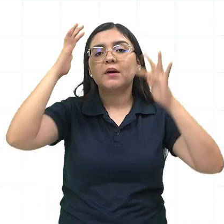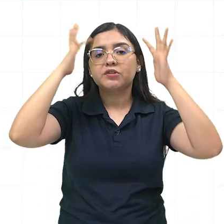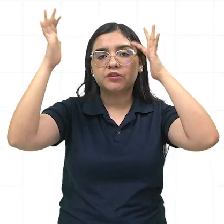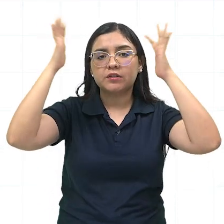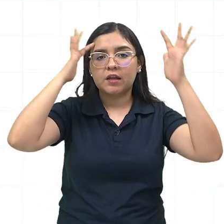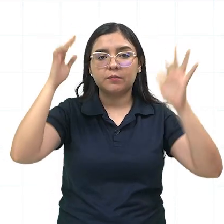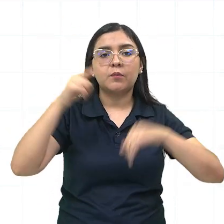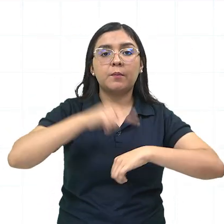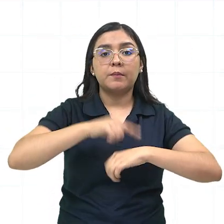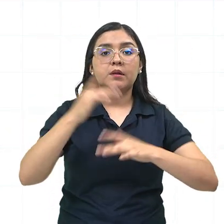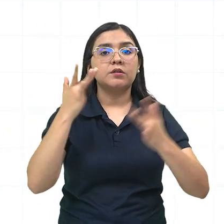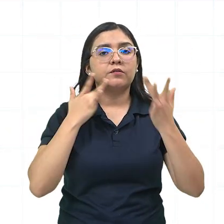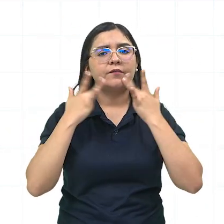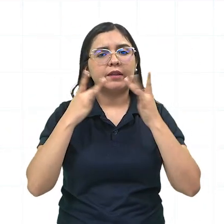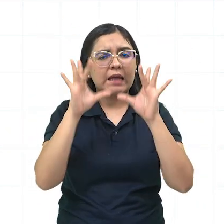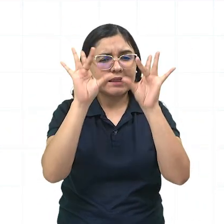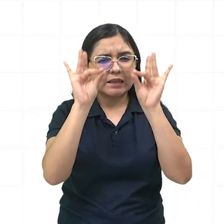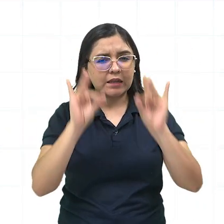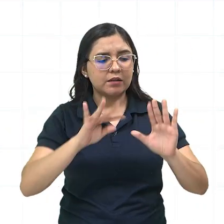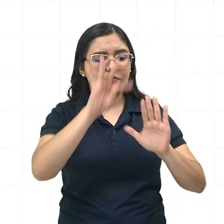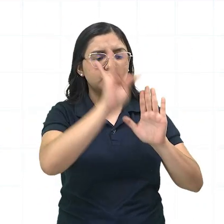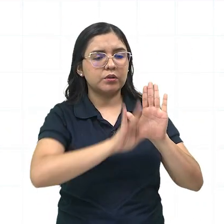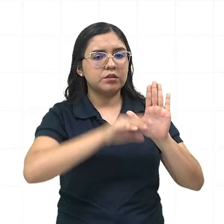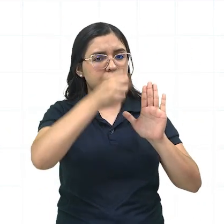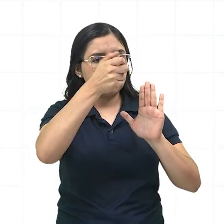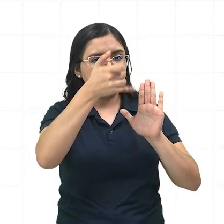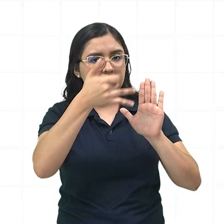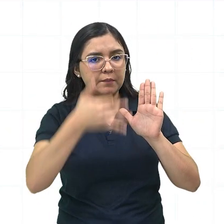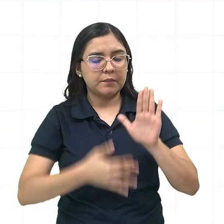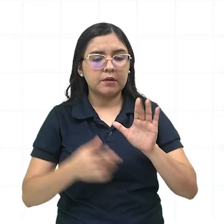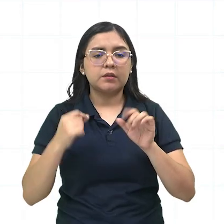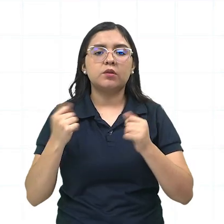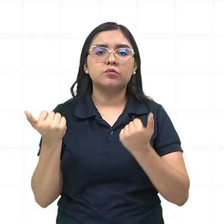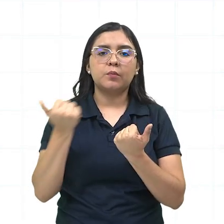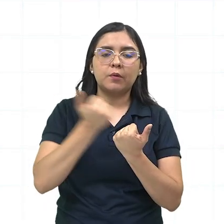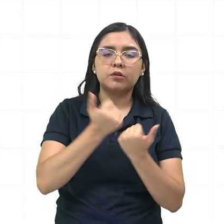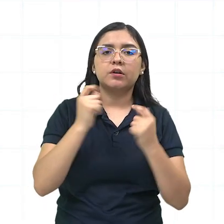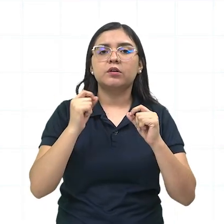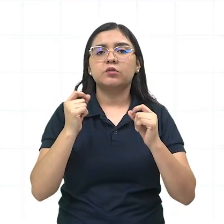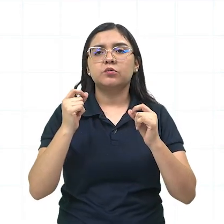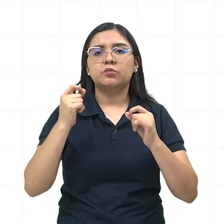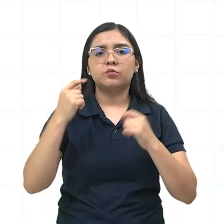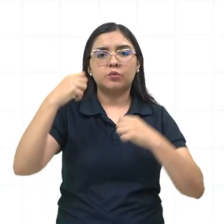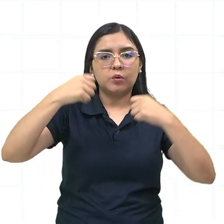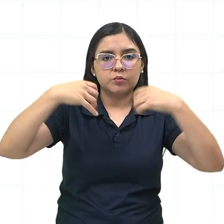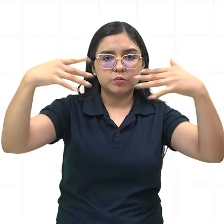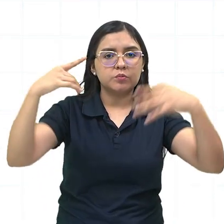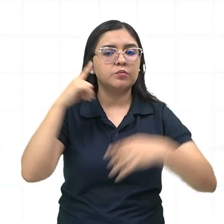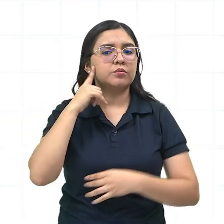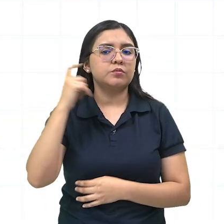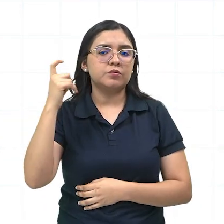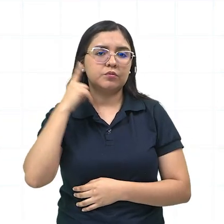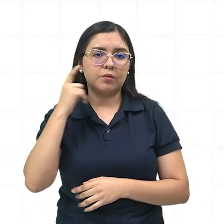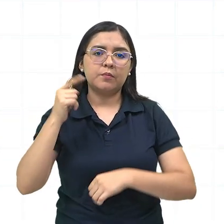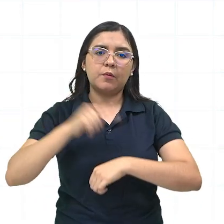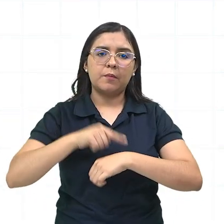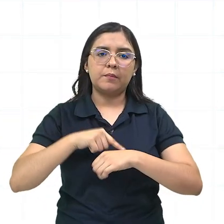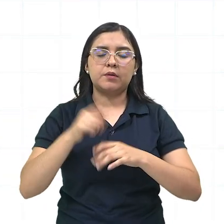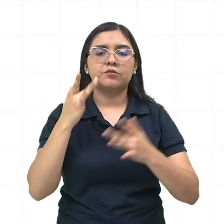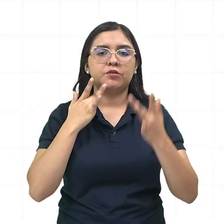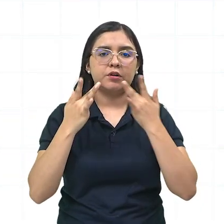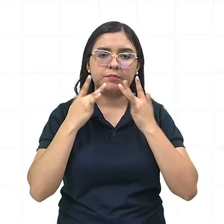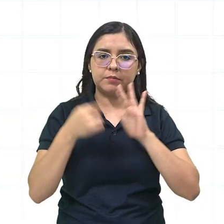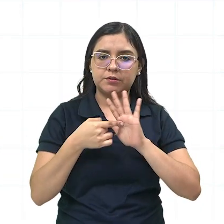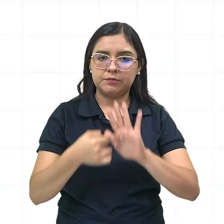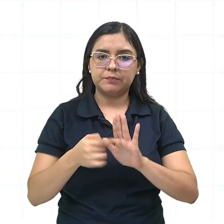cena vai estar detalhado ali, tendo o suporte da iluminação, da sonoplastia para a situação da